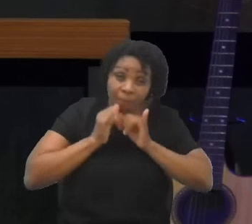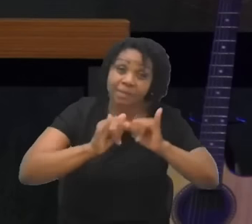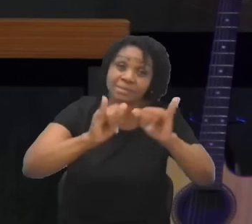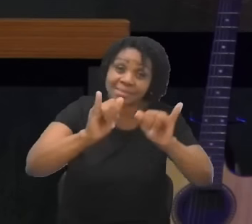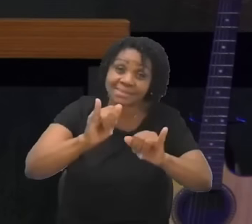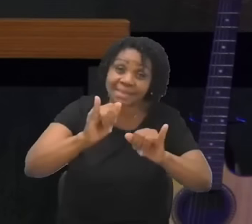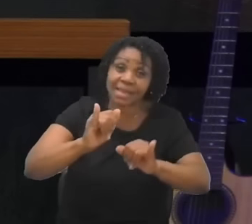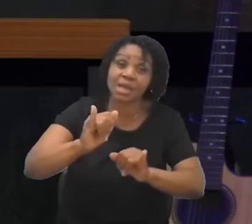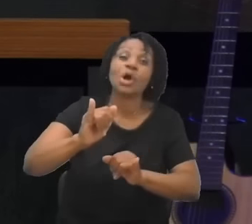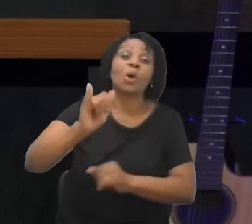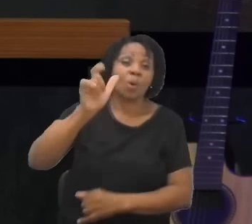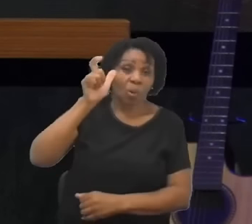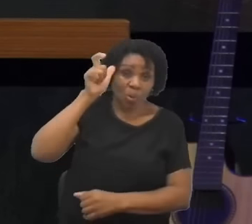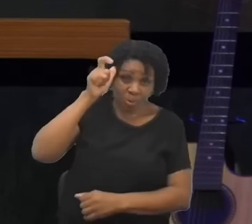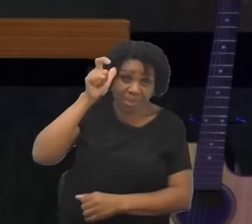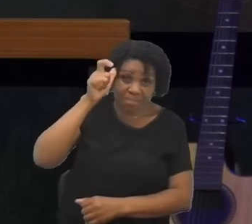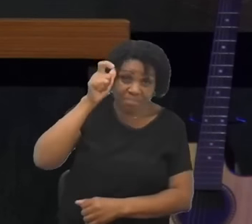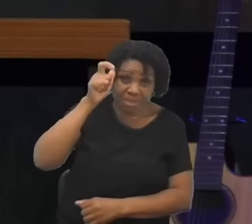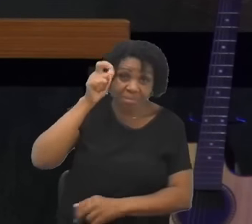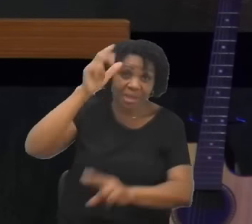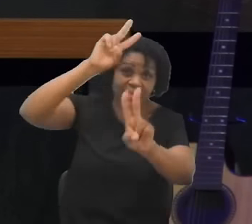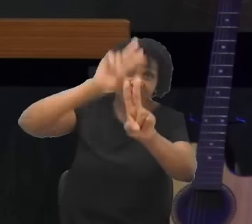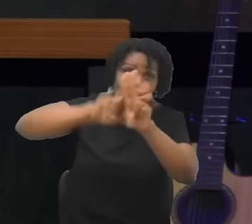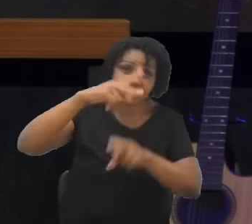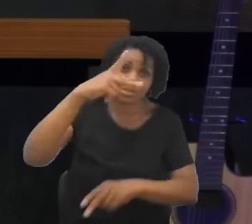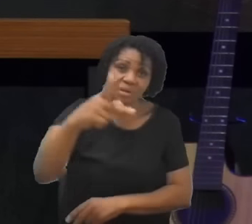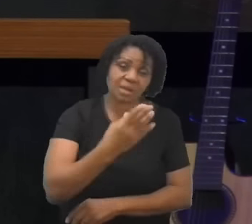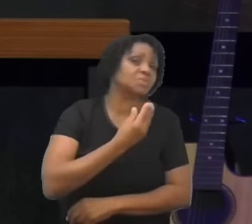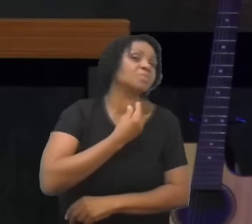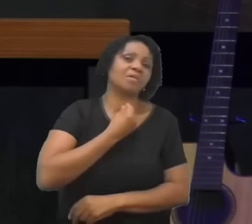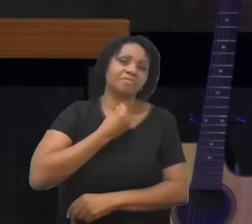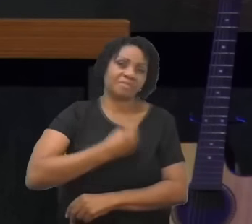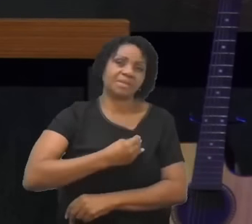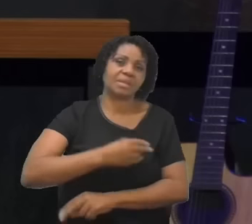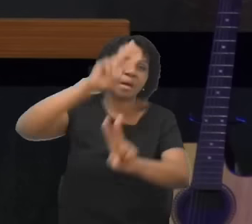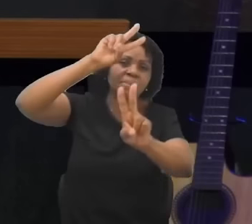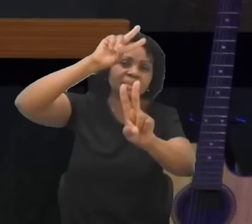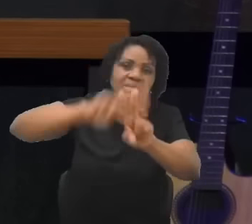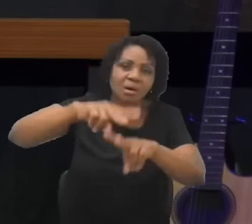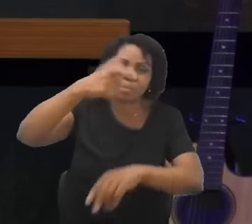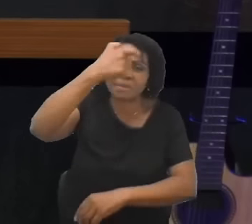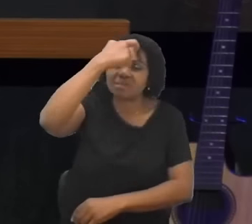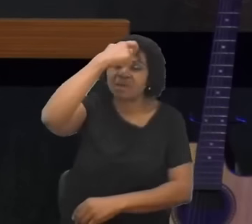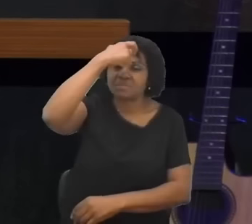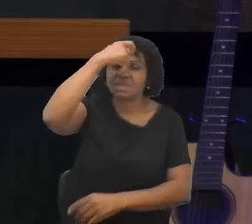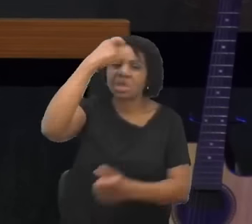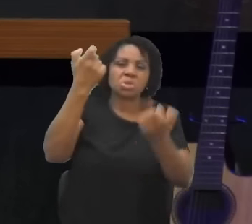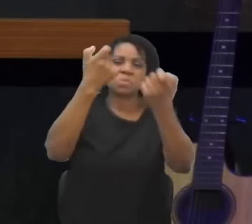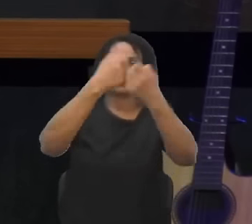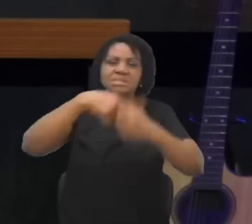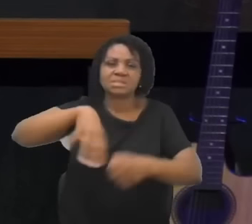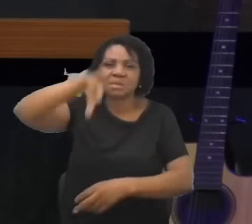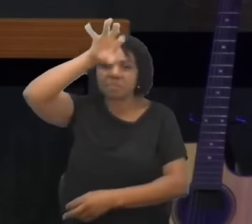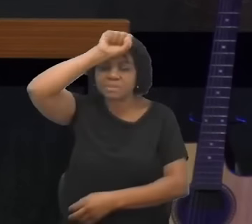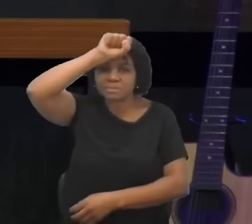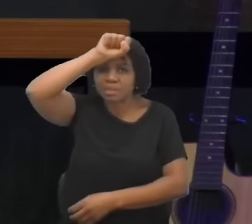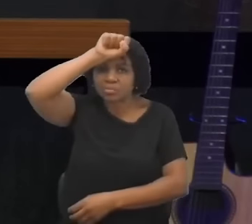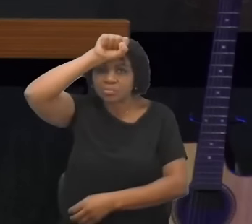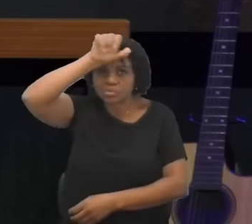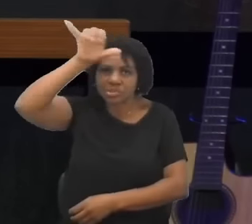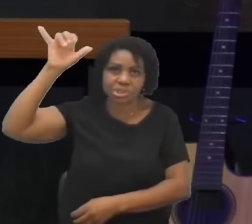ele quer colocar prisões na tua alma. Ele quer colocar prisões nos teus pensamentos. Você não precisa estar possesso para ser